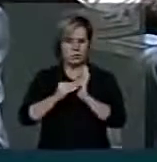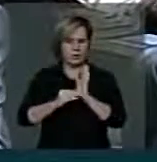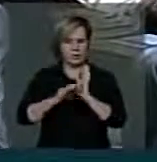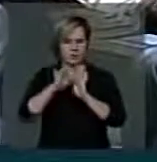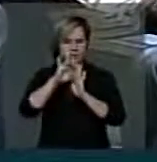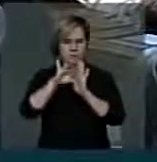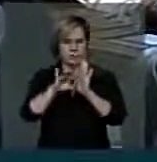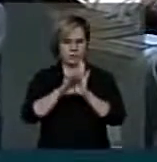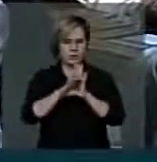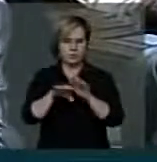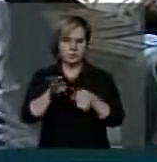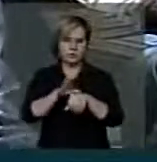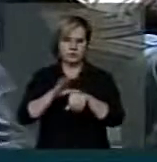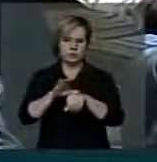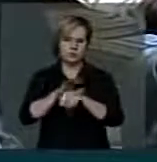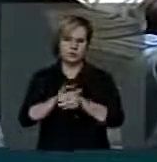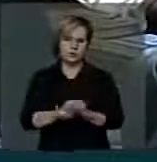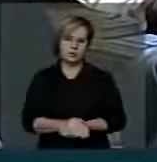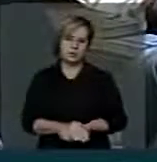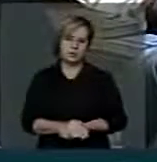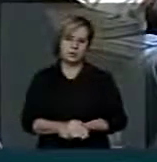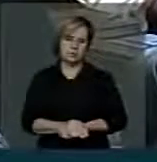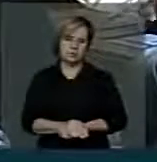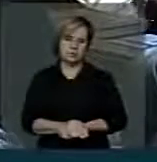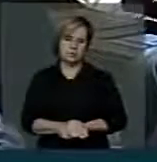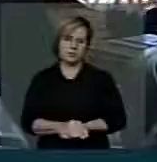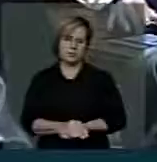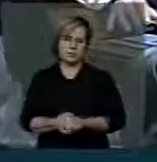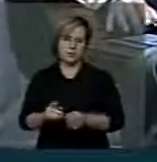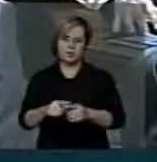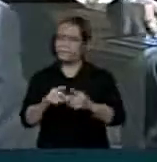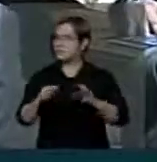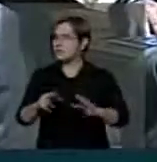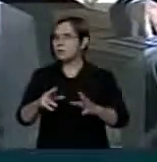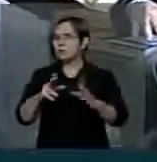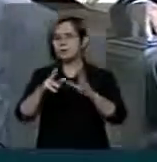deputado. Mas toda casa quer isso, senhor presidente. Era isso que eu queria. Deputado. Um abraço.